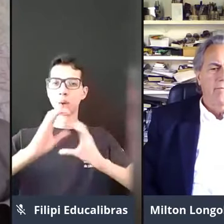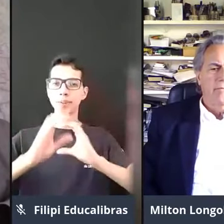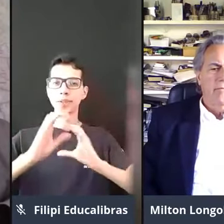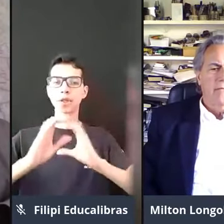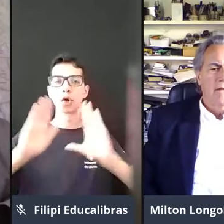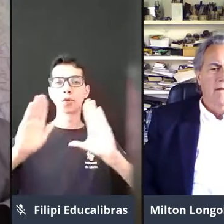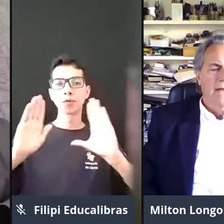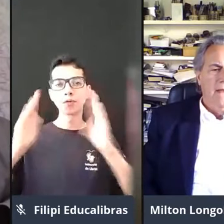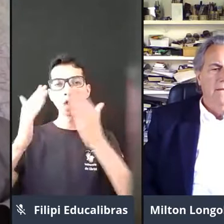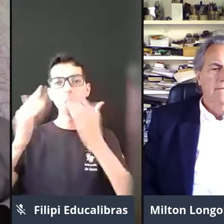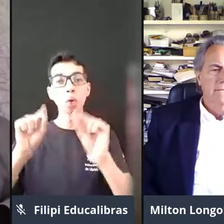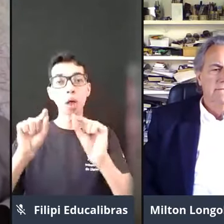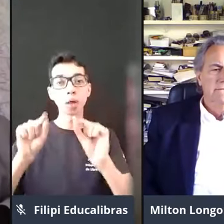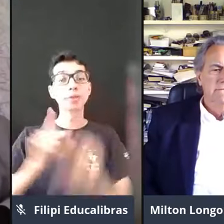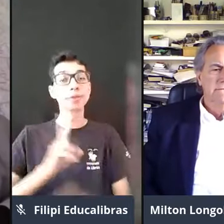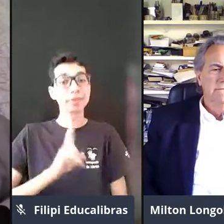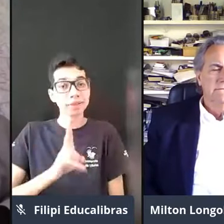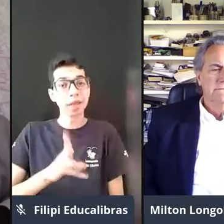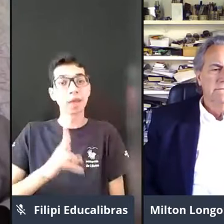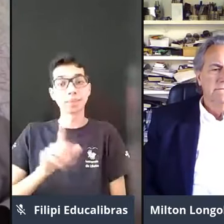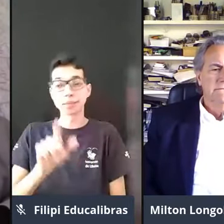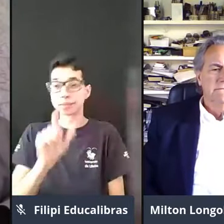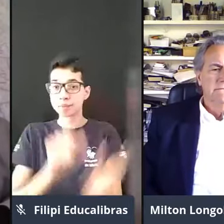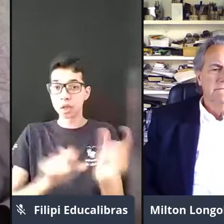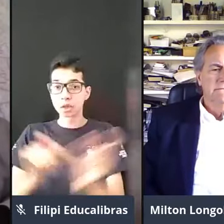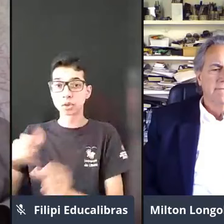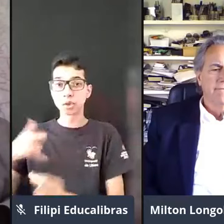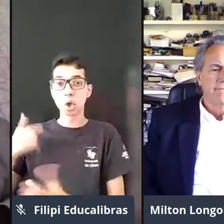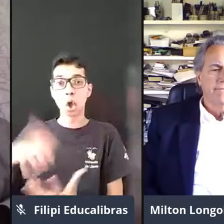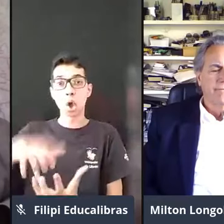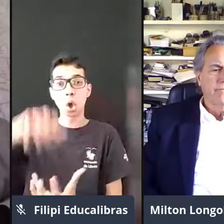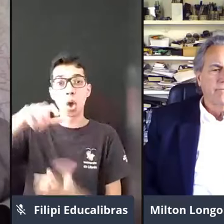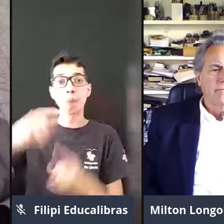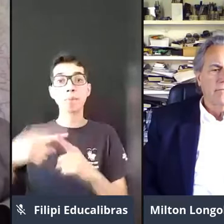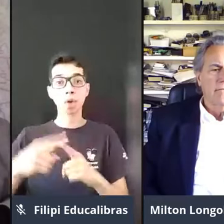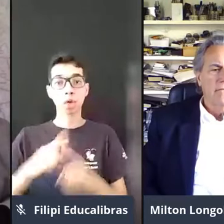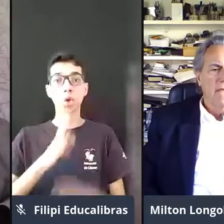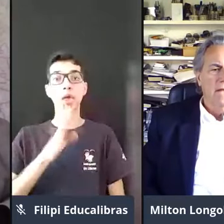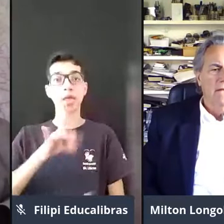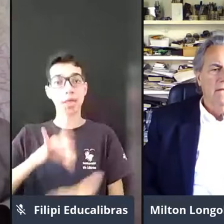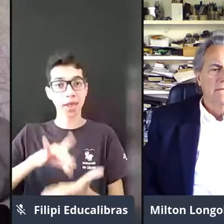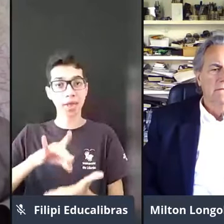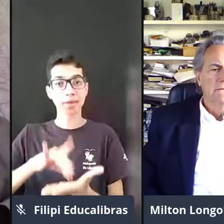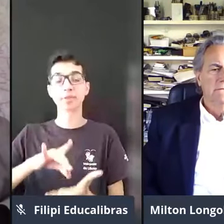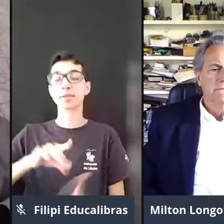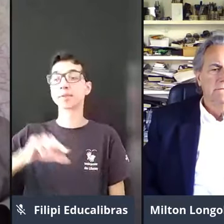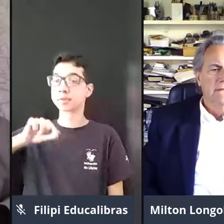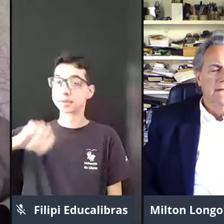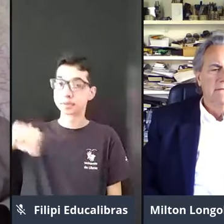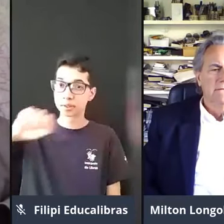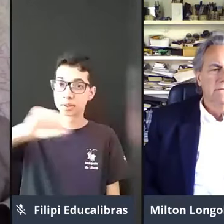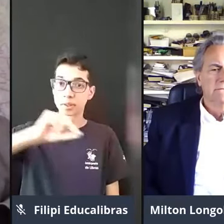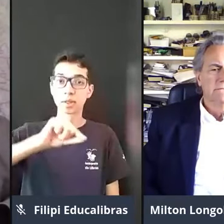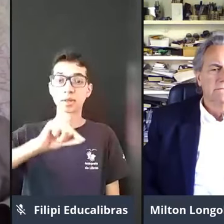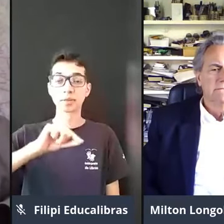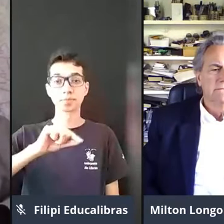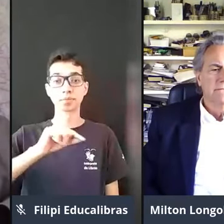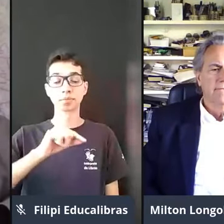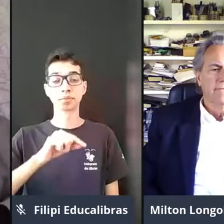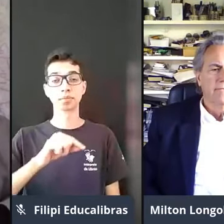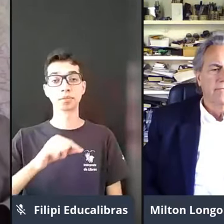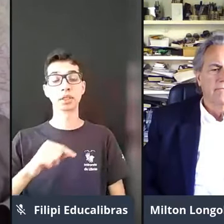esse público. Porque eles reconhecem a capacidade de investimento desse público, mas aqui no Brasil